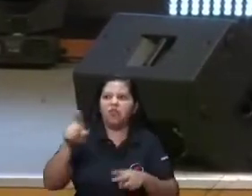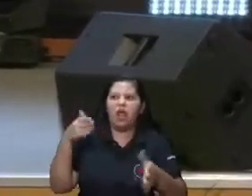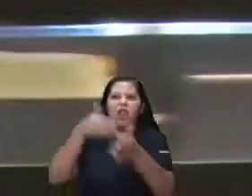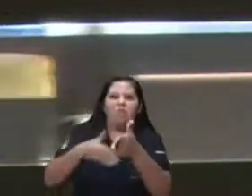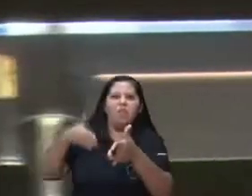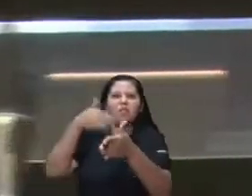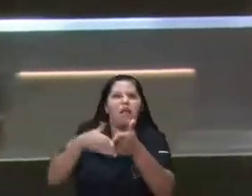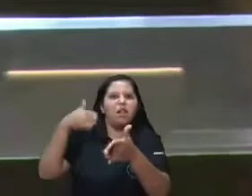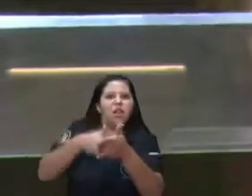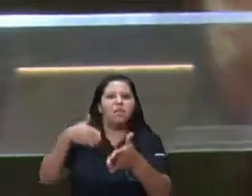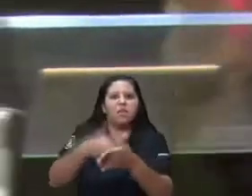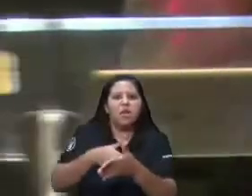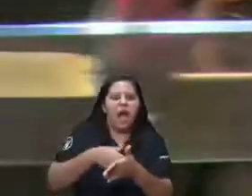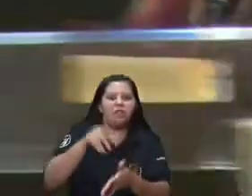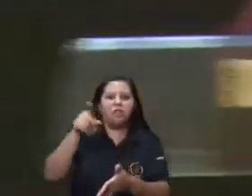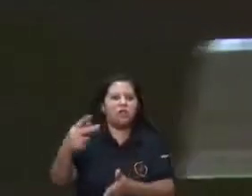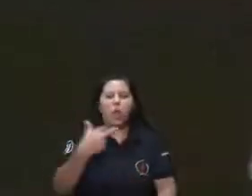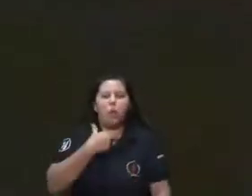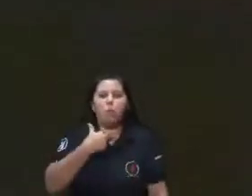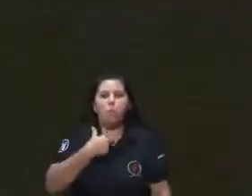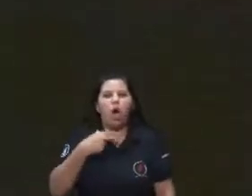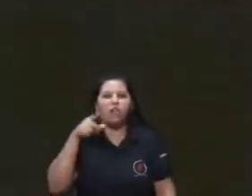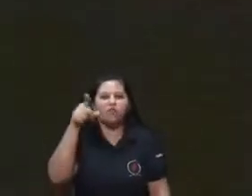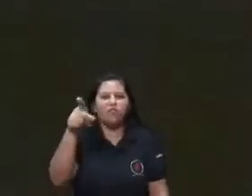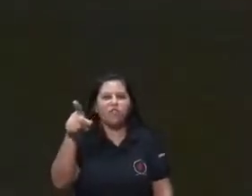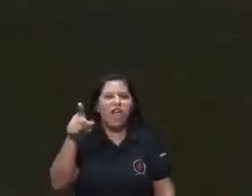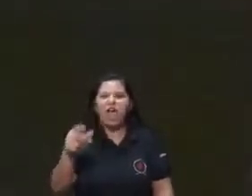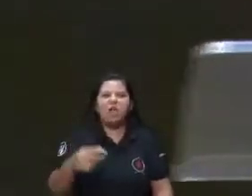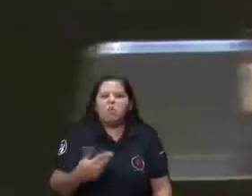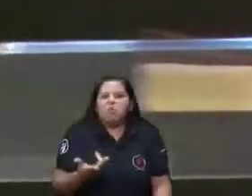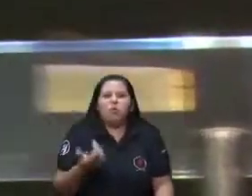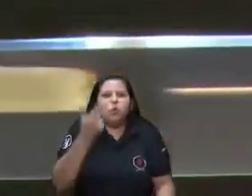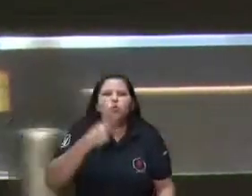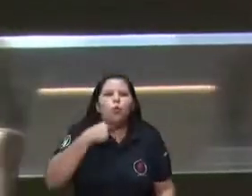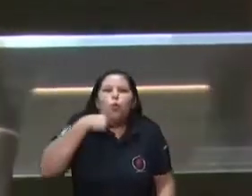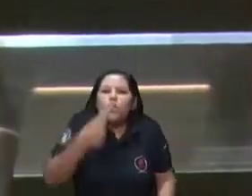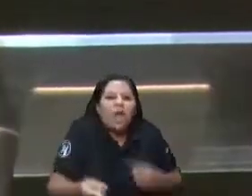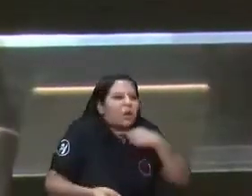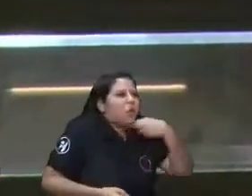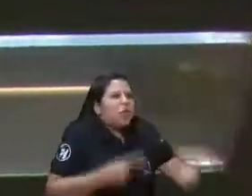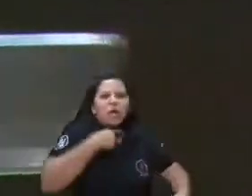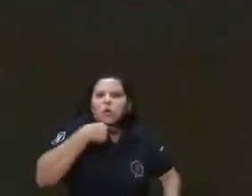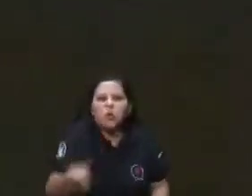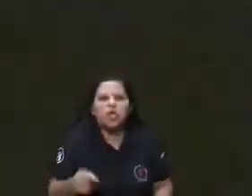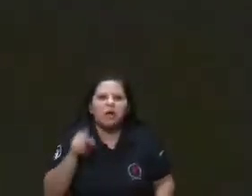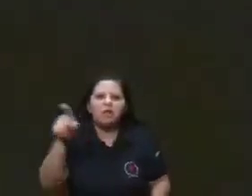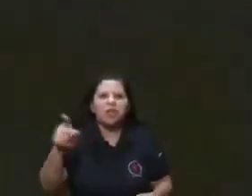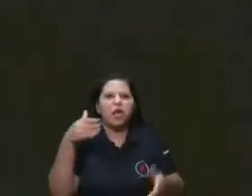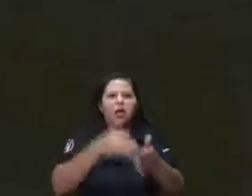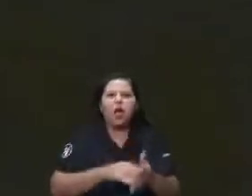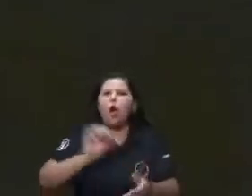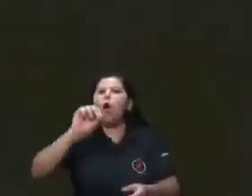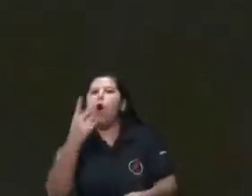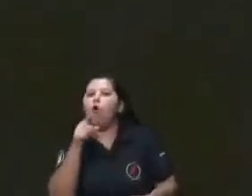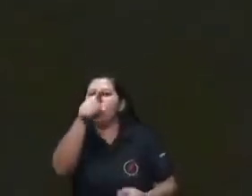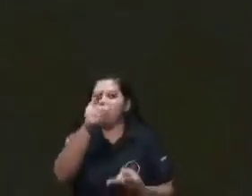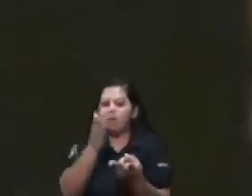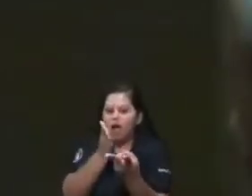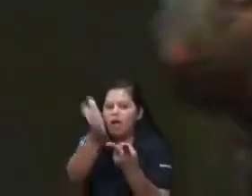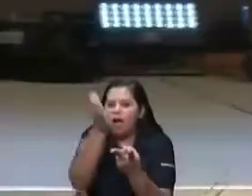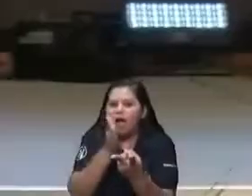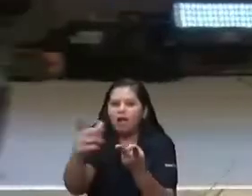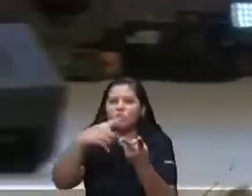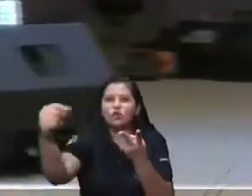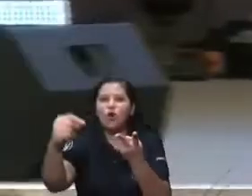só canta até aqui, só prega até aqui, só cresce até aqui, ou a voz daquele que é maior do